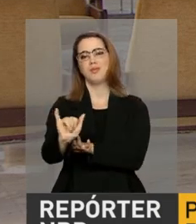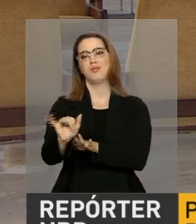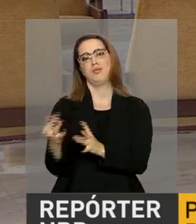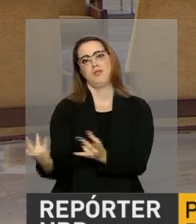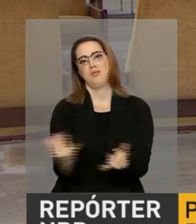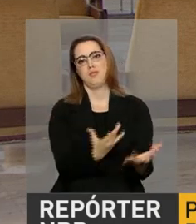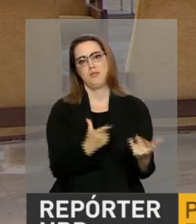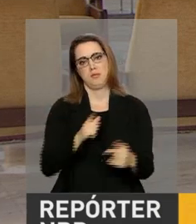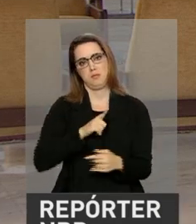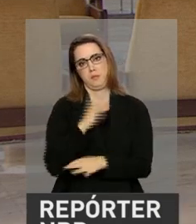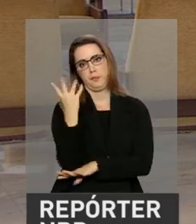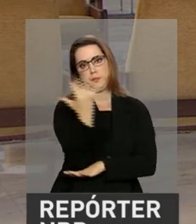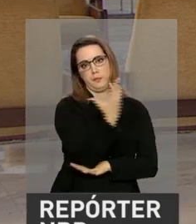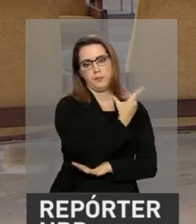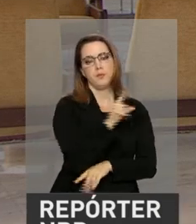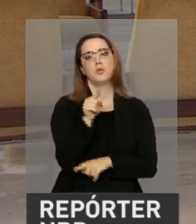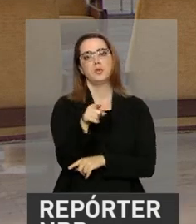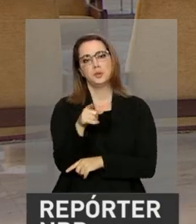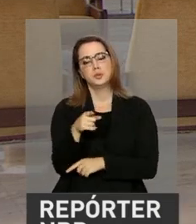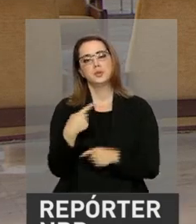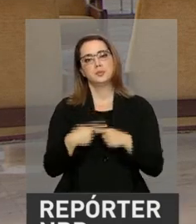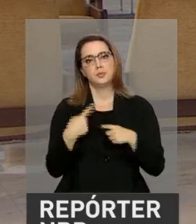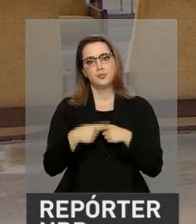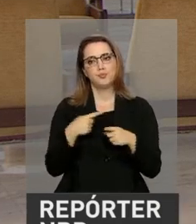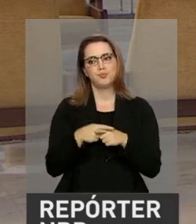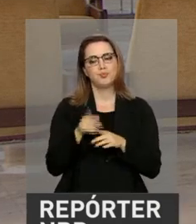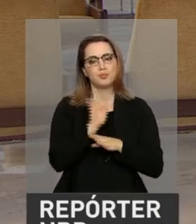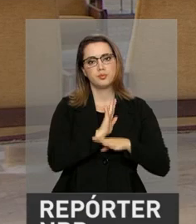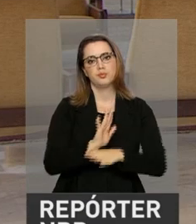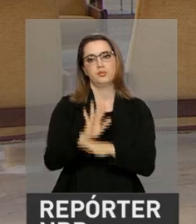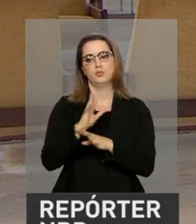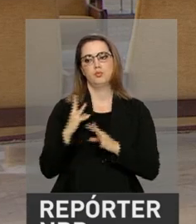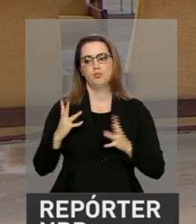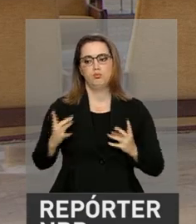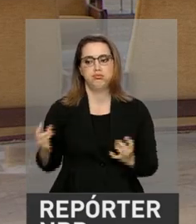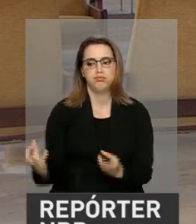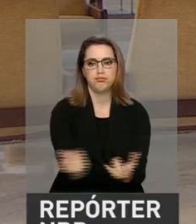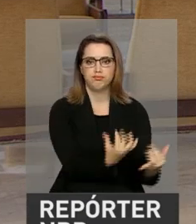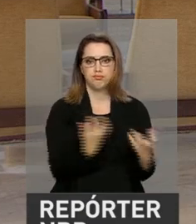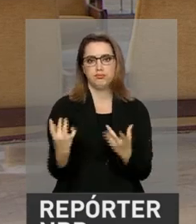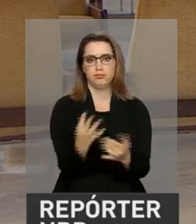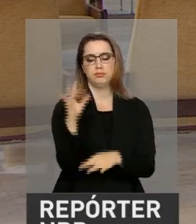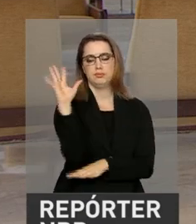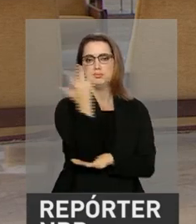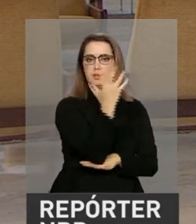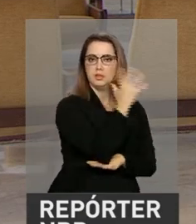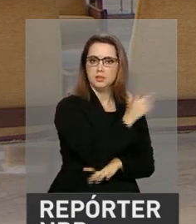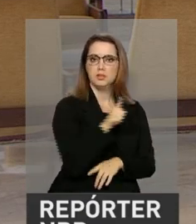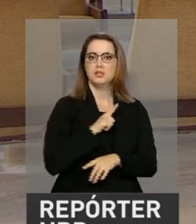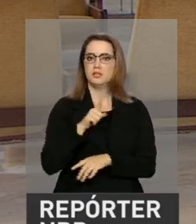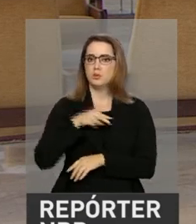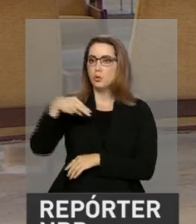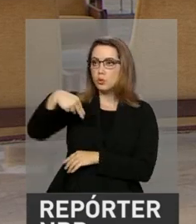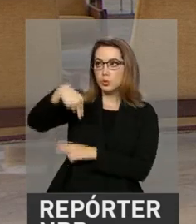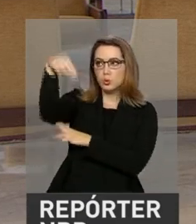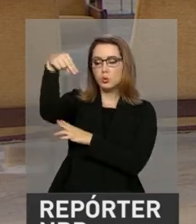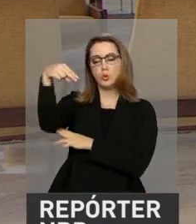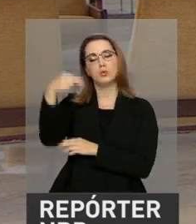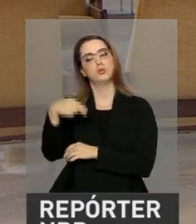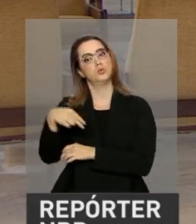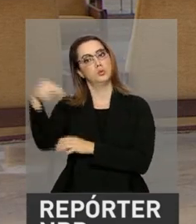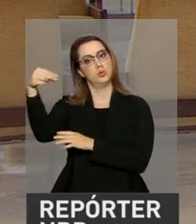áreas de matas essas queimadas elas contribuem para elevar o número de incêndios florestais sobretudo nas regiões norte